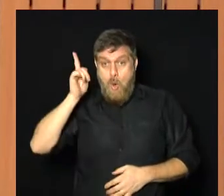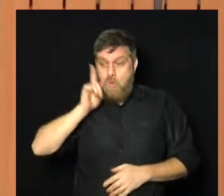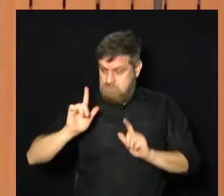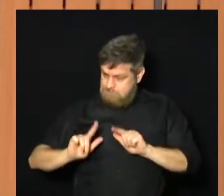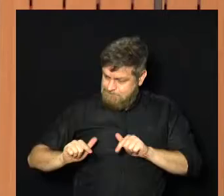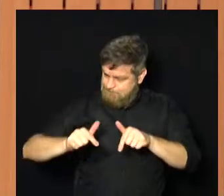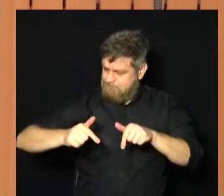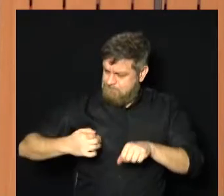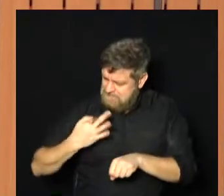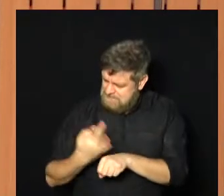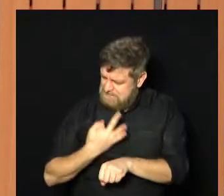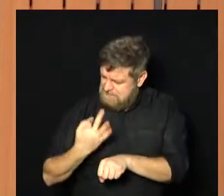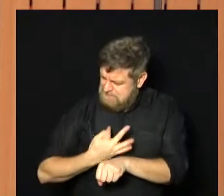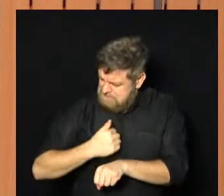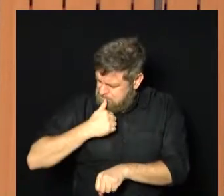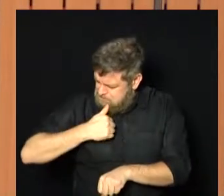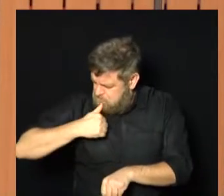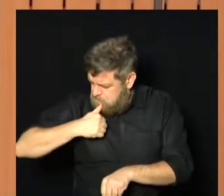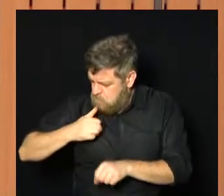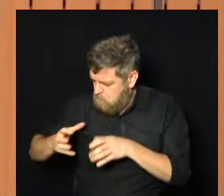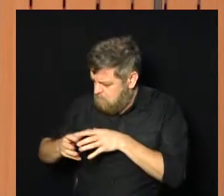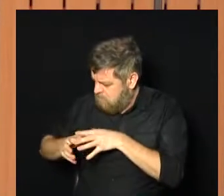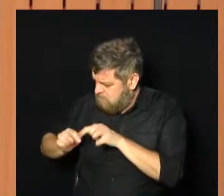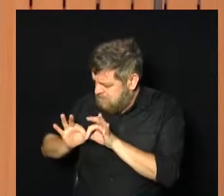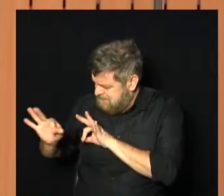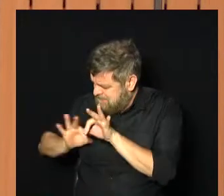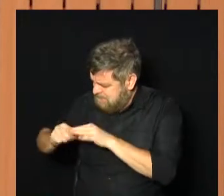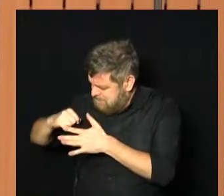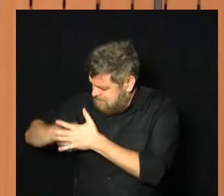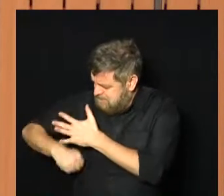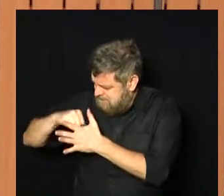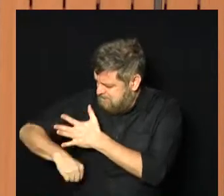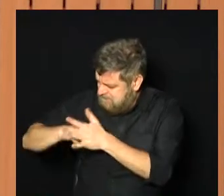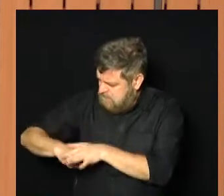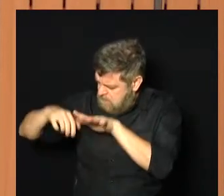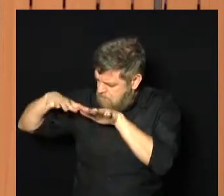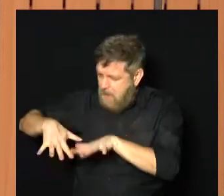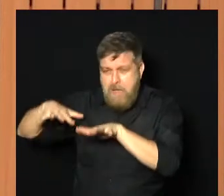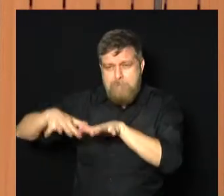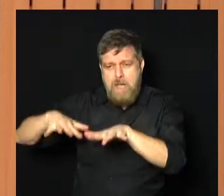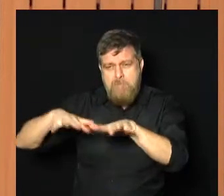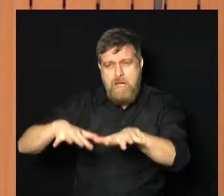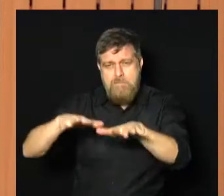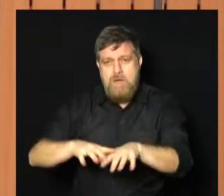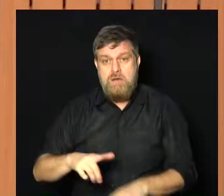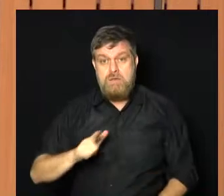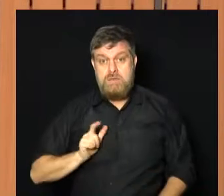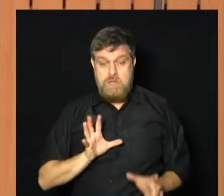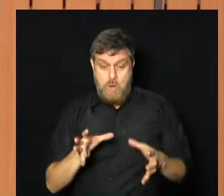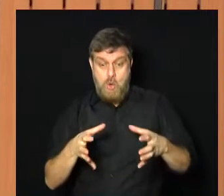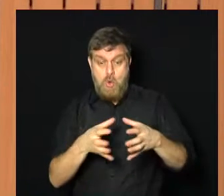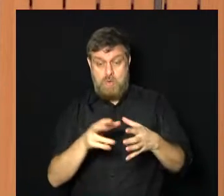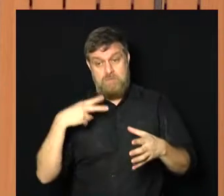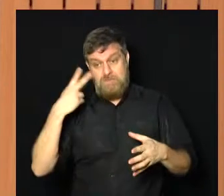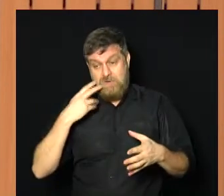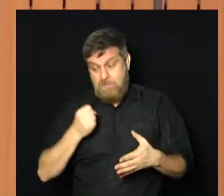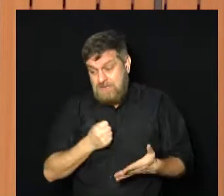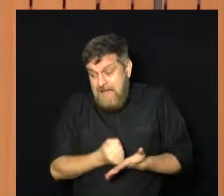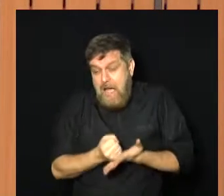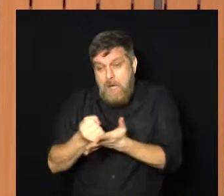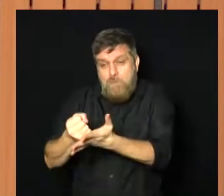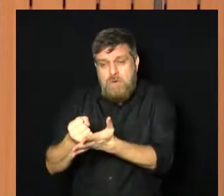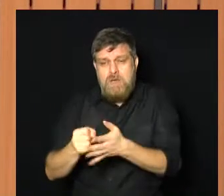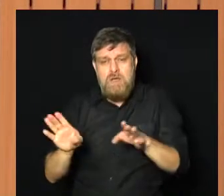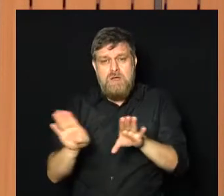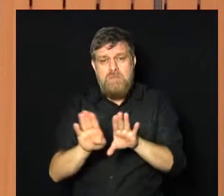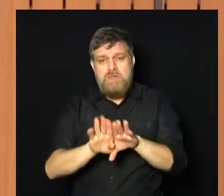persistência, a partir dessa organização que vocês estão fazendo aqui através da comissão. Mas também há um caminho